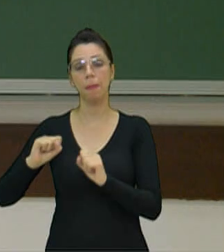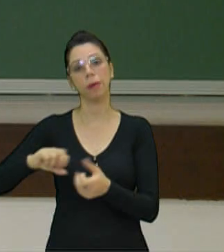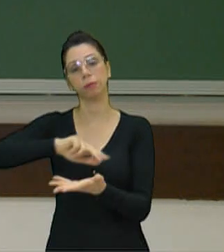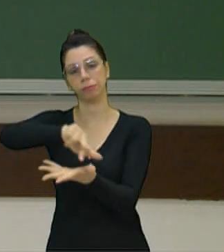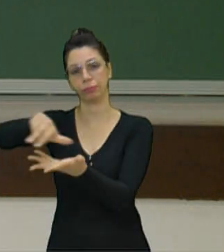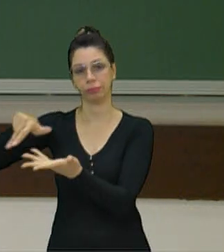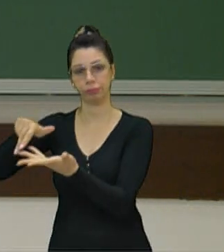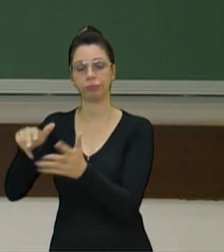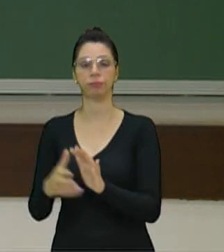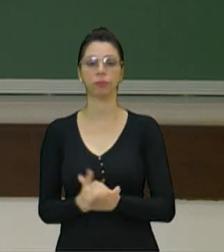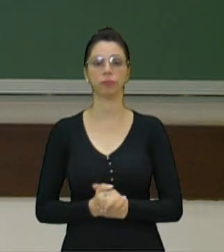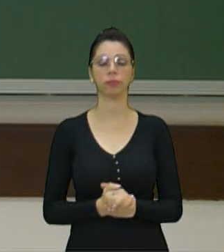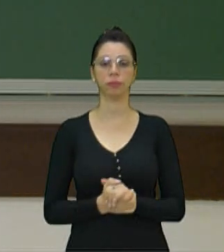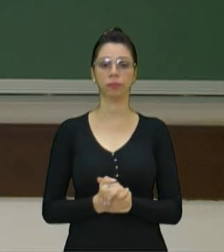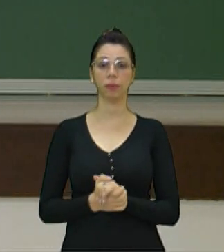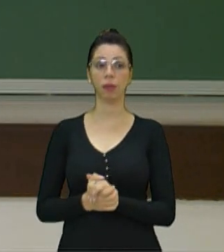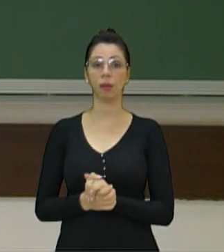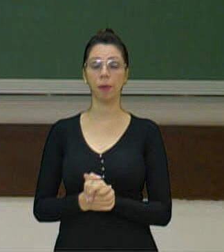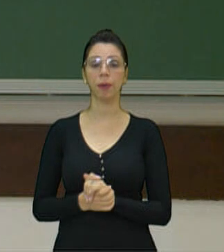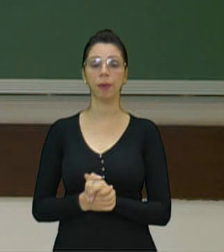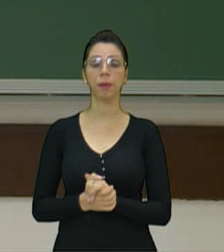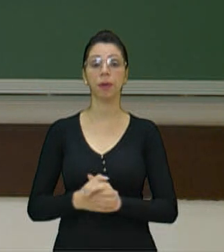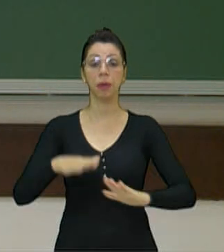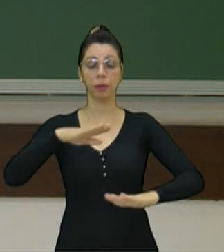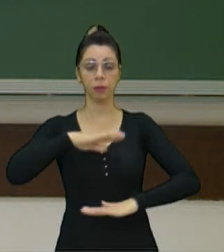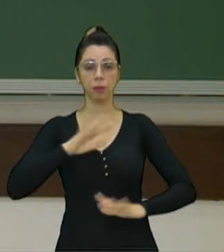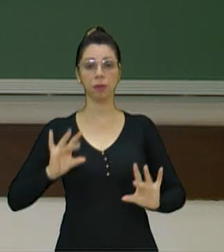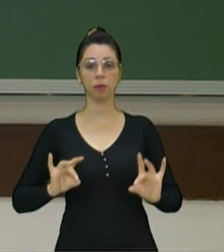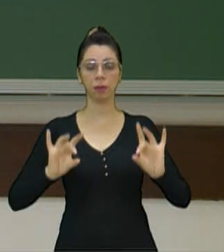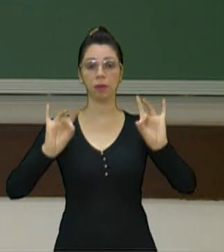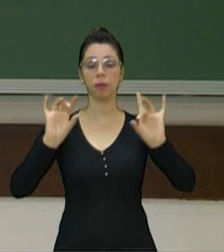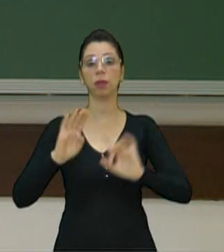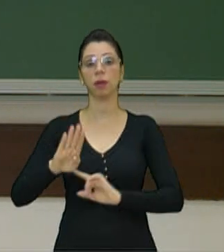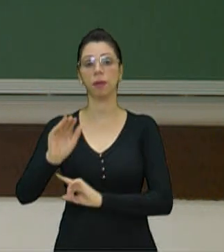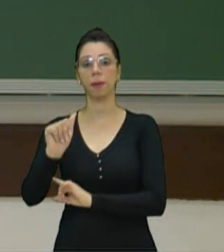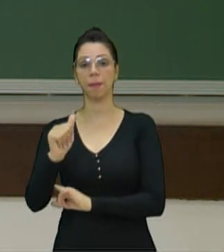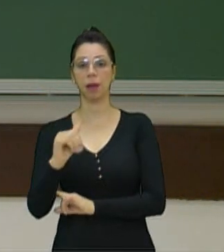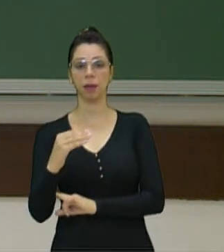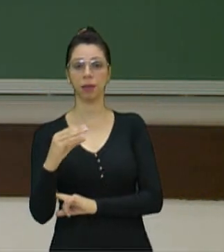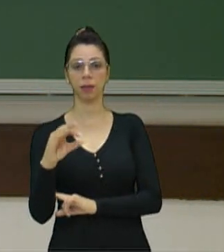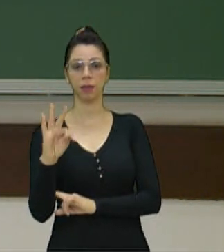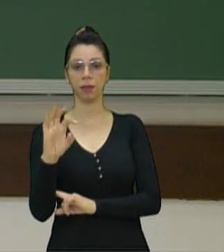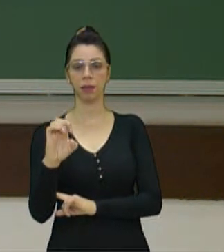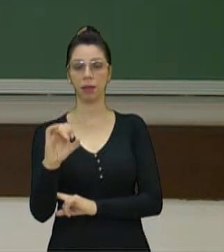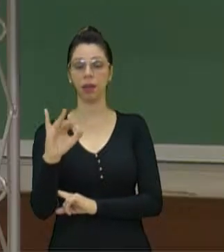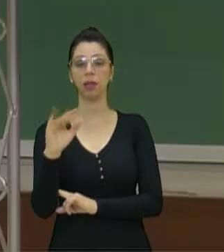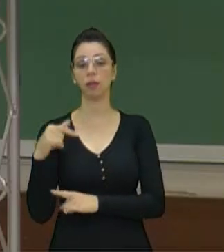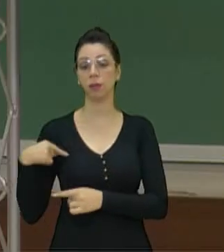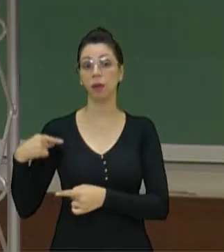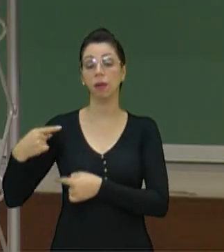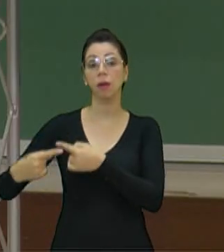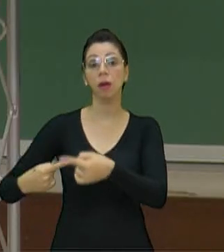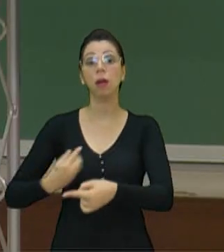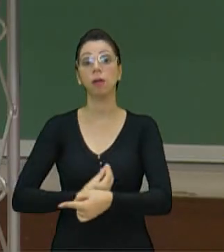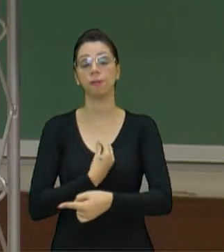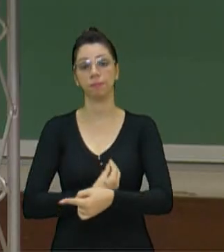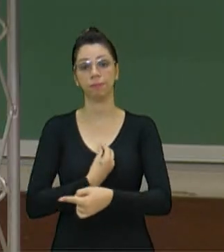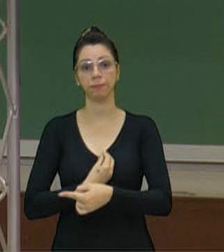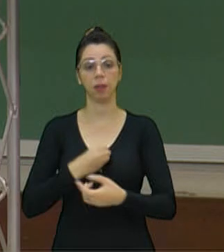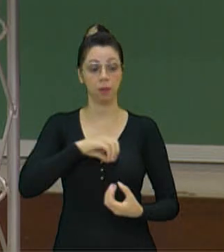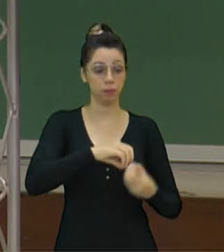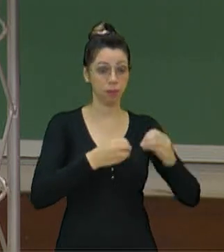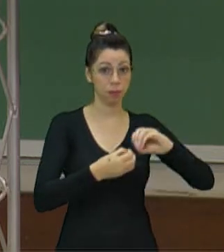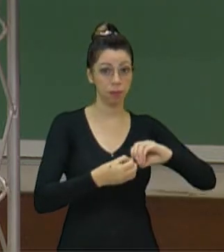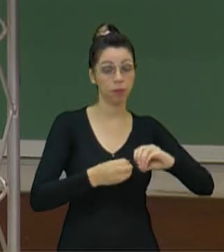bem. Casos especiais em reprodução sexuada em bactérias. Bactéria, gente, é reprodução assexuada de um modo